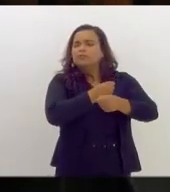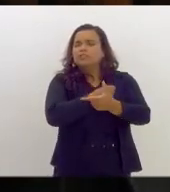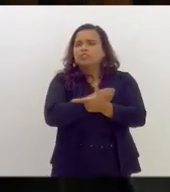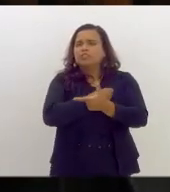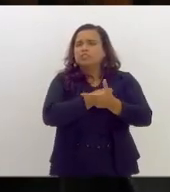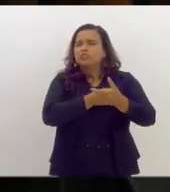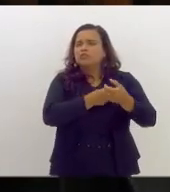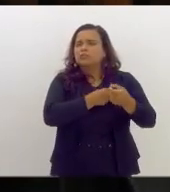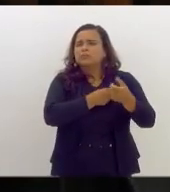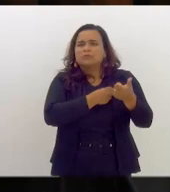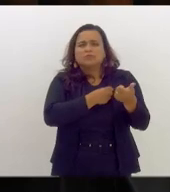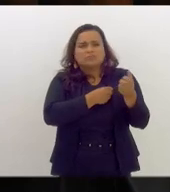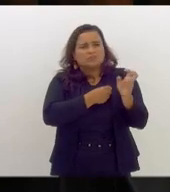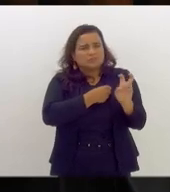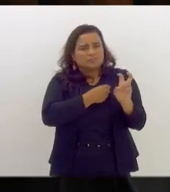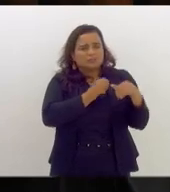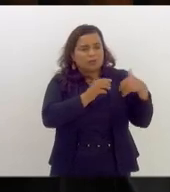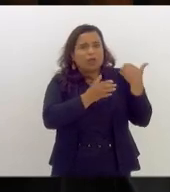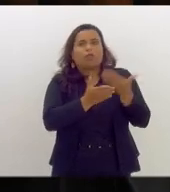2015